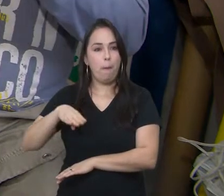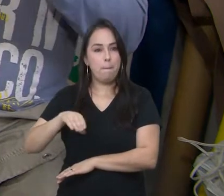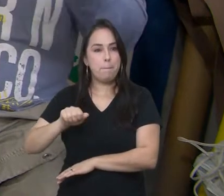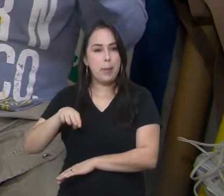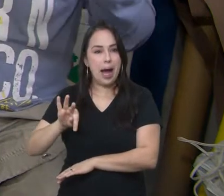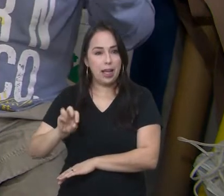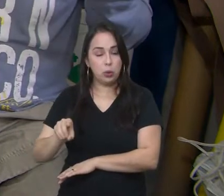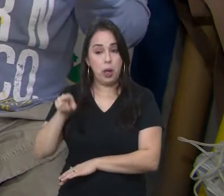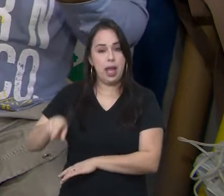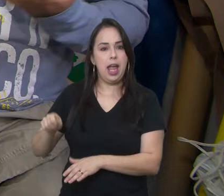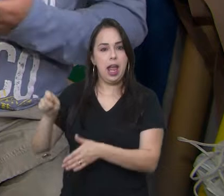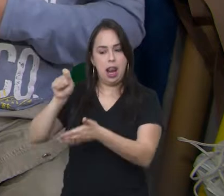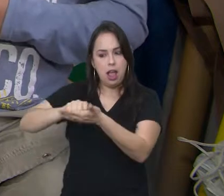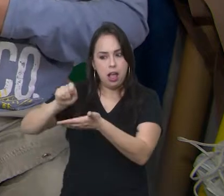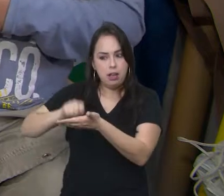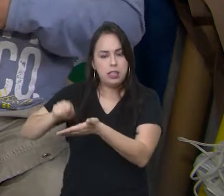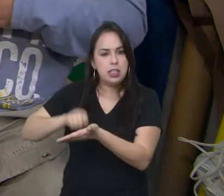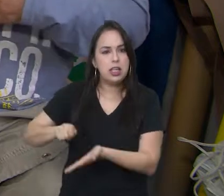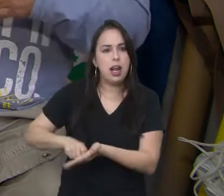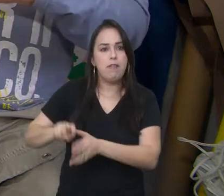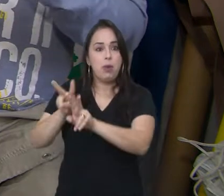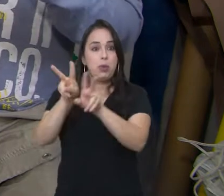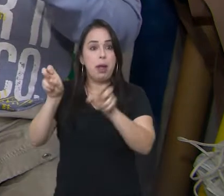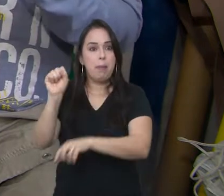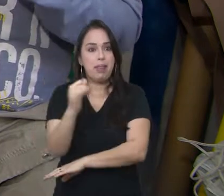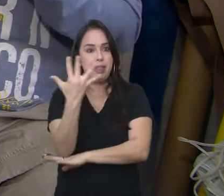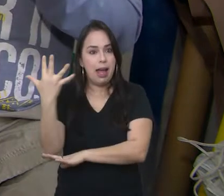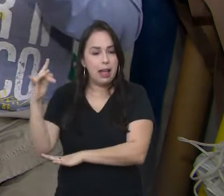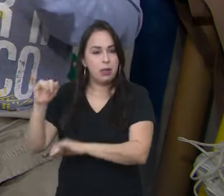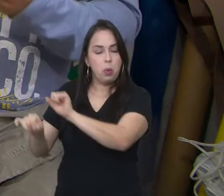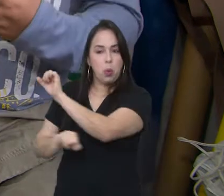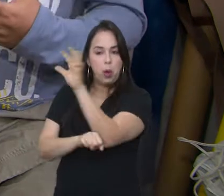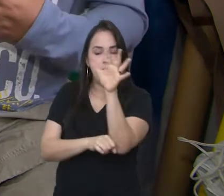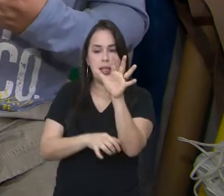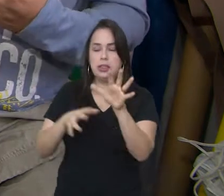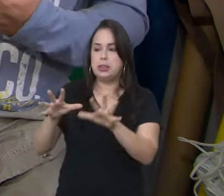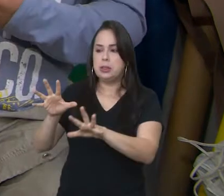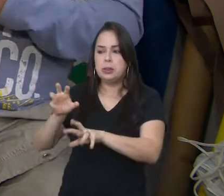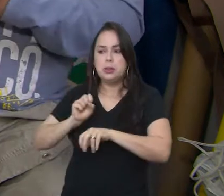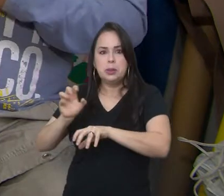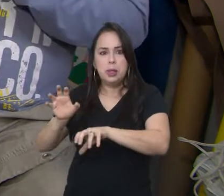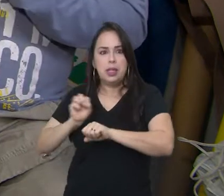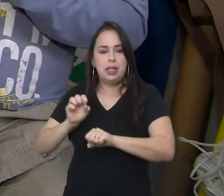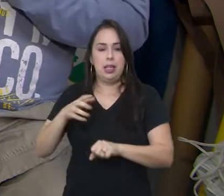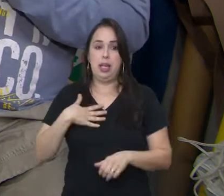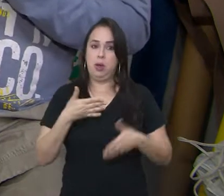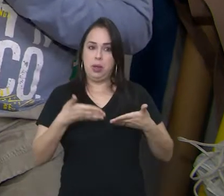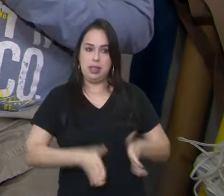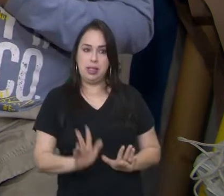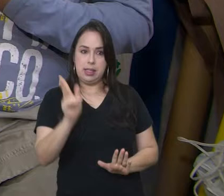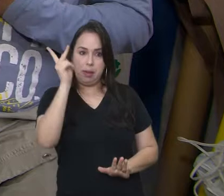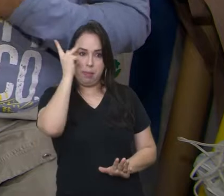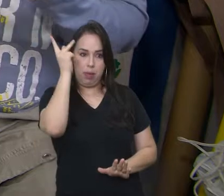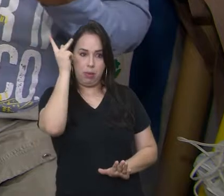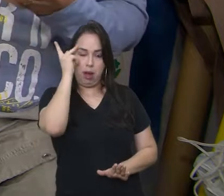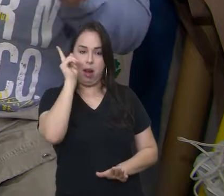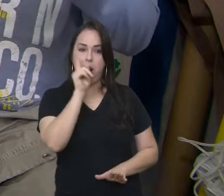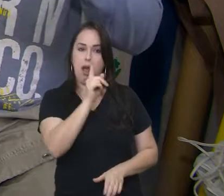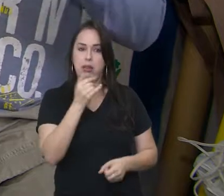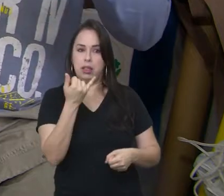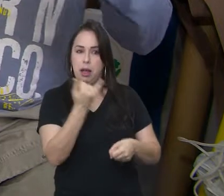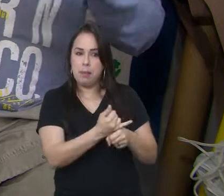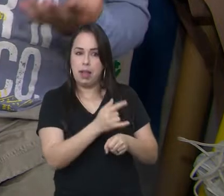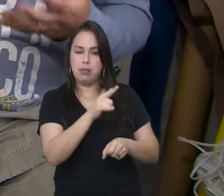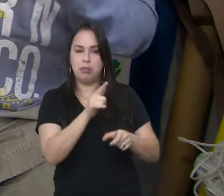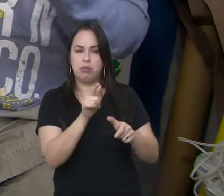e eu gosto muito da questão de natureza, então isso já vem marcando eu, né? Eu nasci em São Paulo, né, na